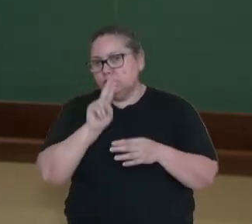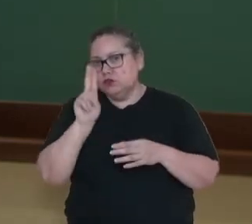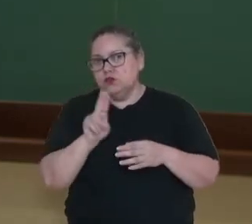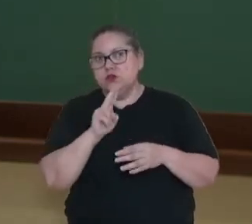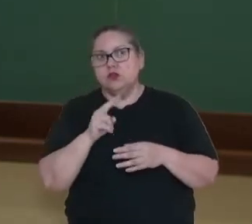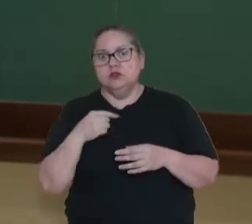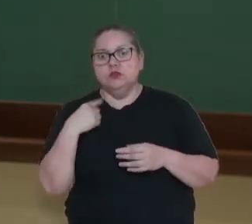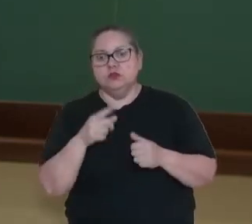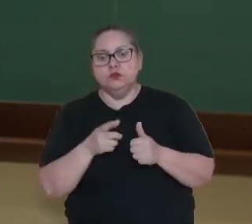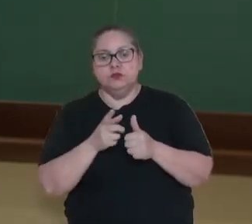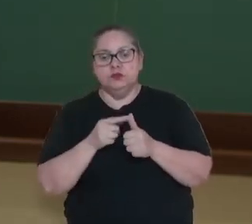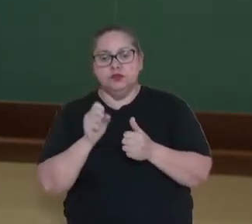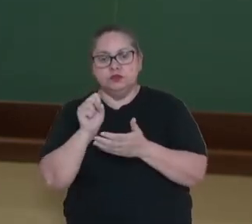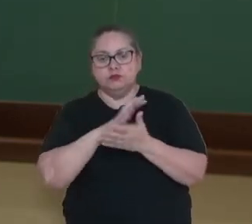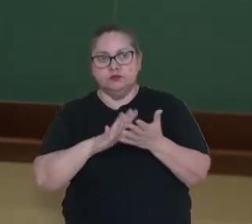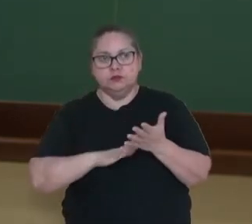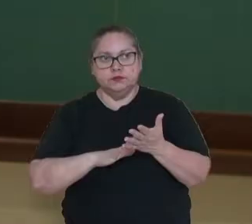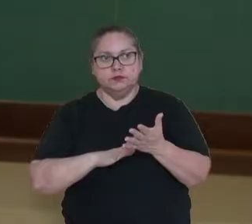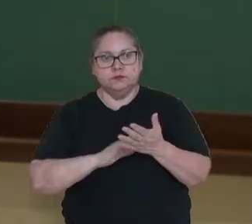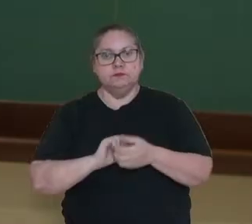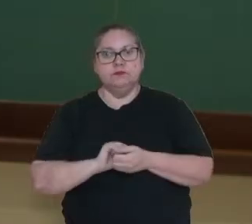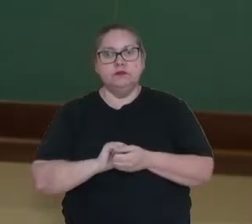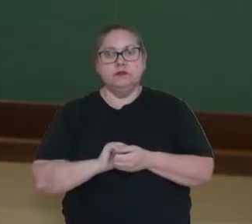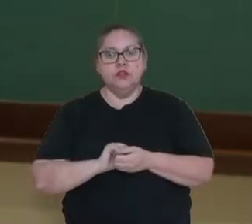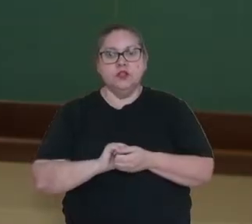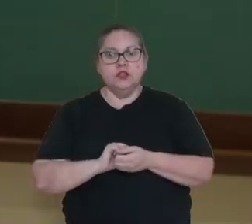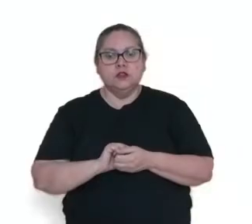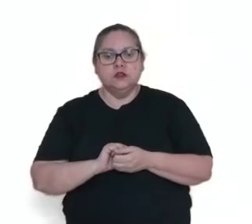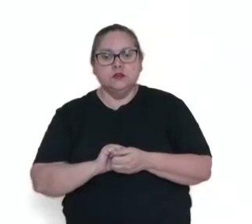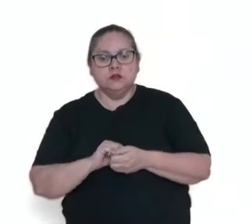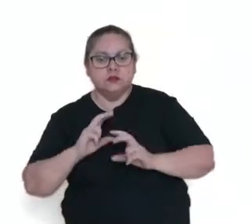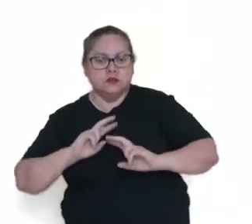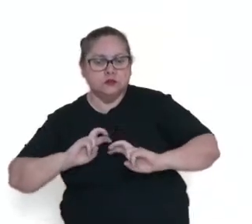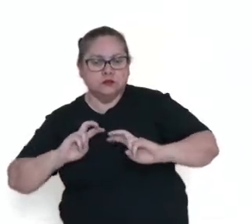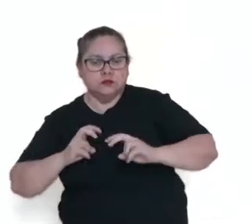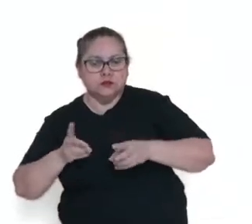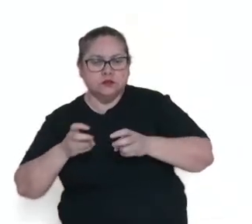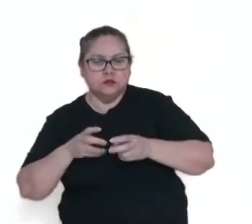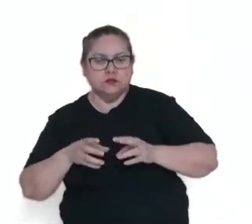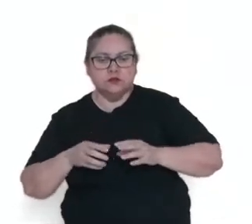como nosso primeiro exercício, tá? Explorar o caráter